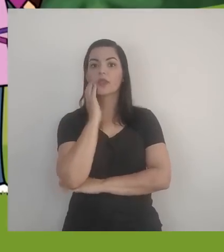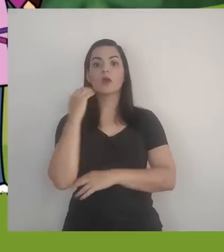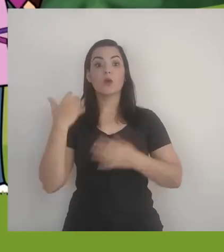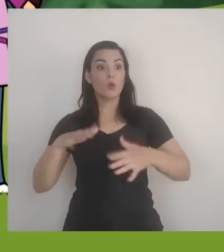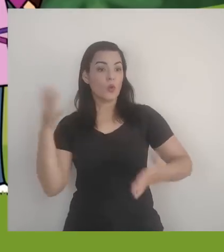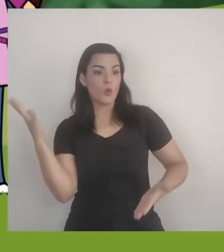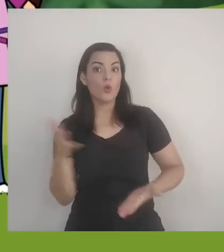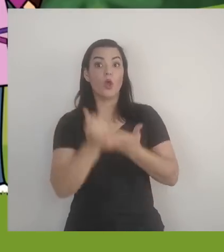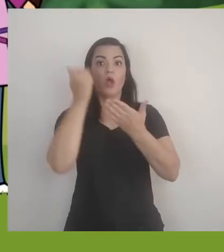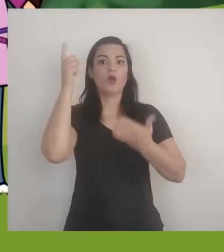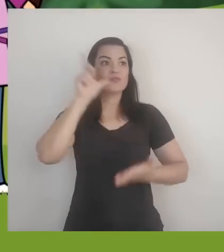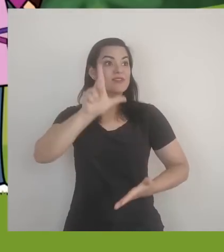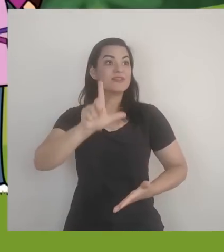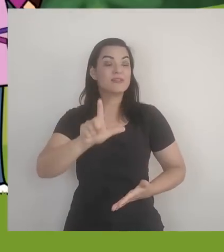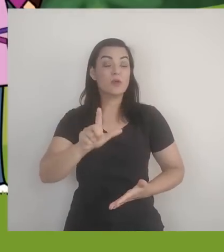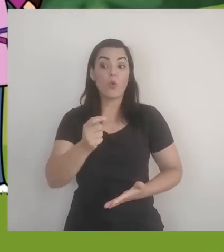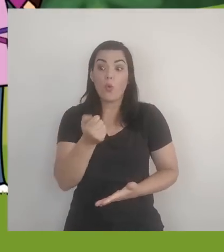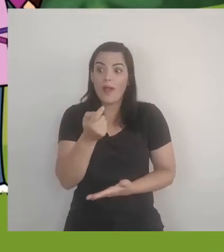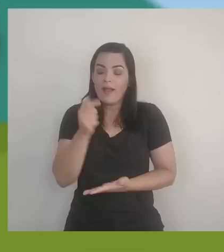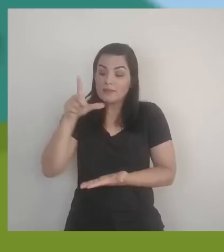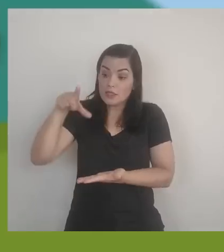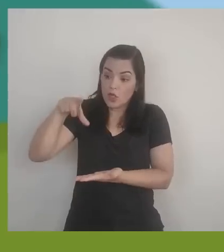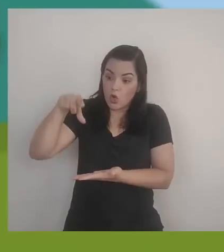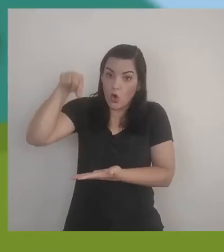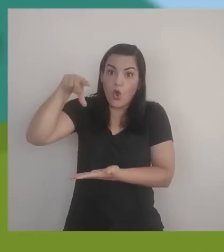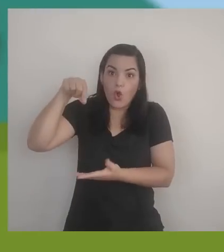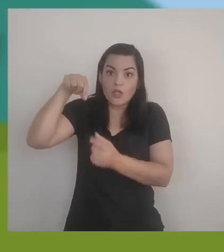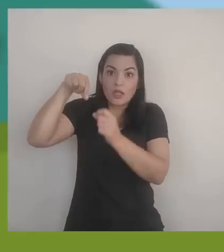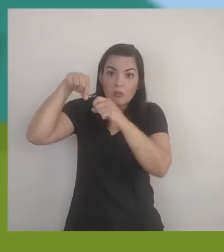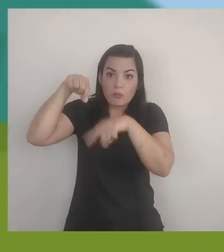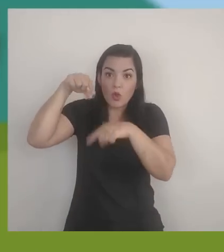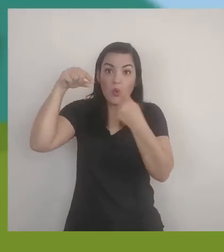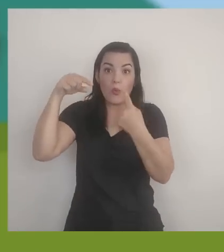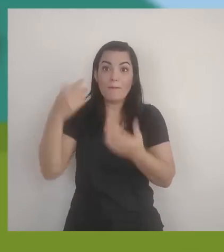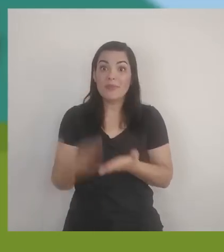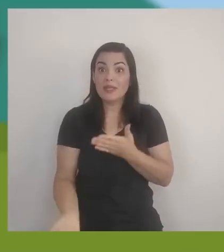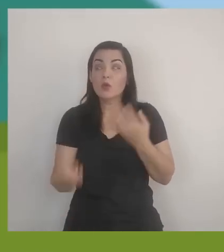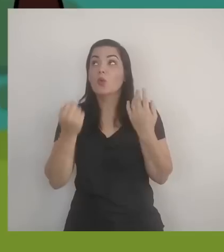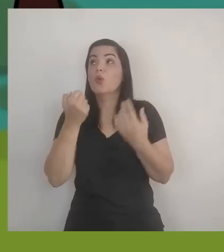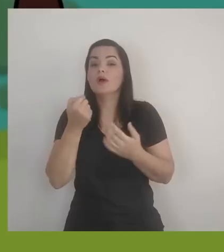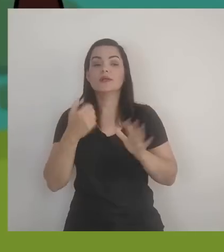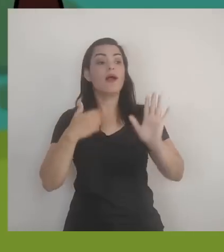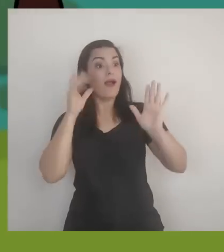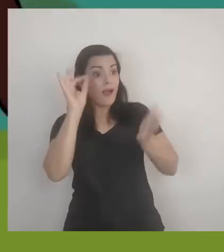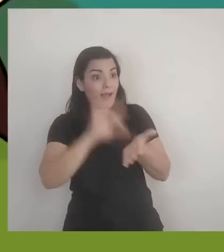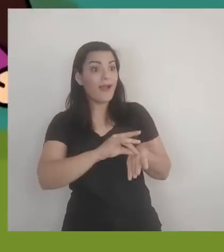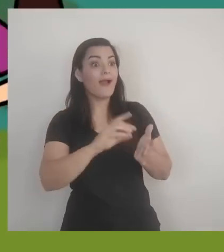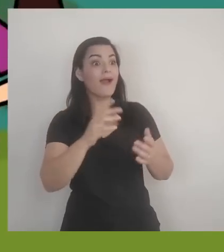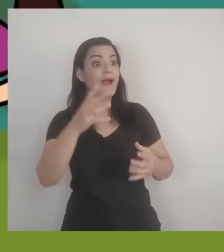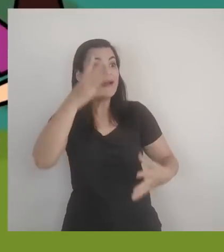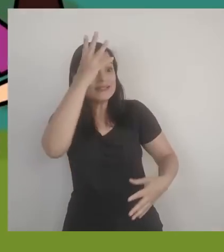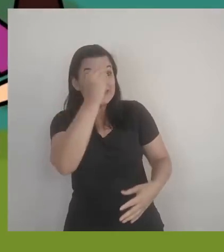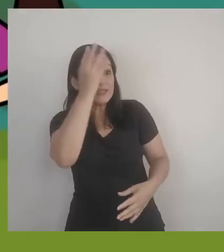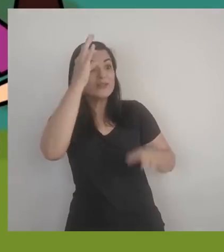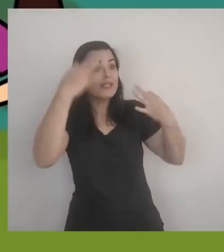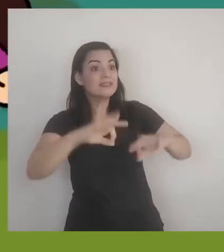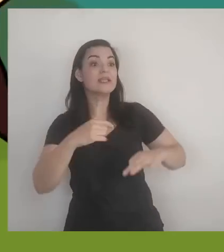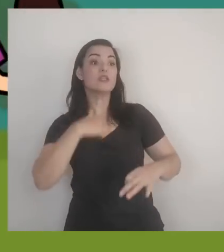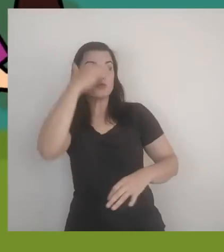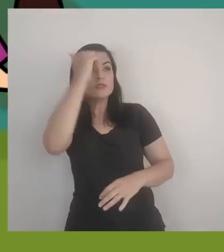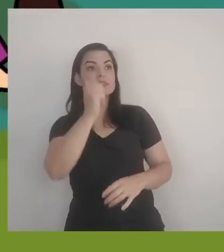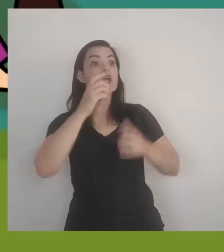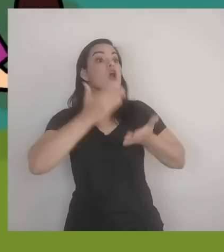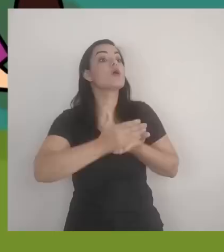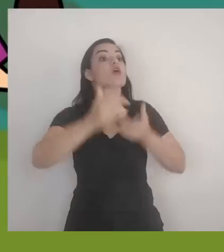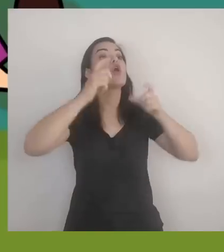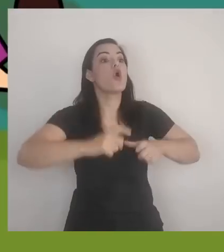Salvei! Quase perdemos essa gota pista! É isso! Zico, é isso! Peixonauta, eu sei por onde começar.